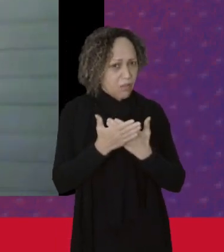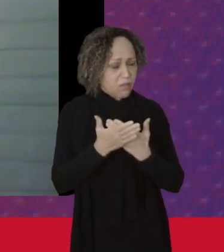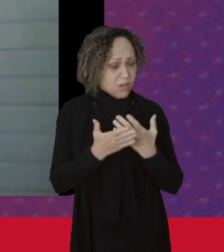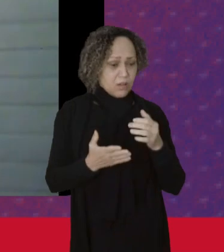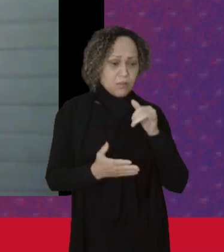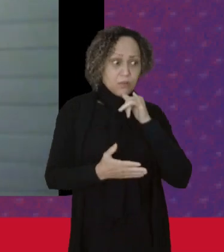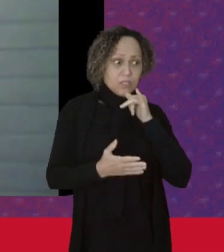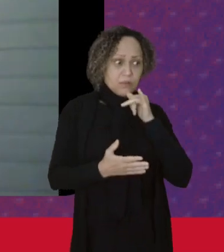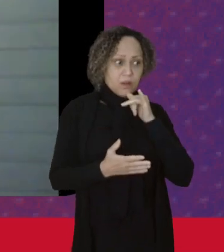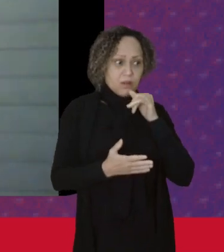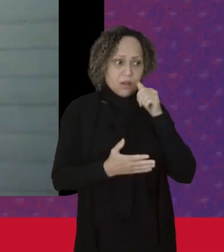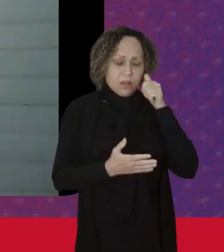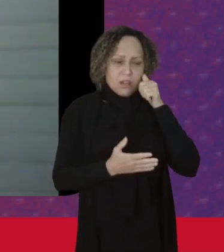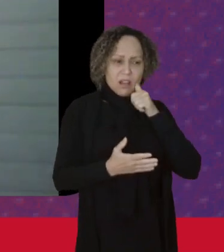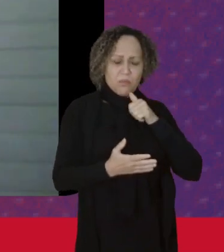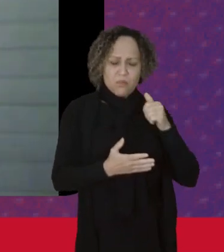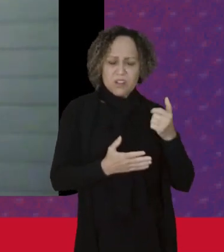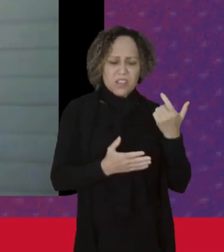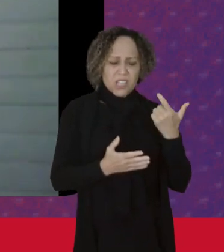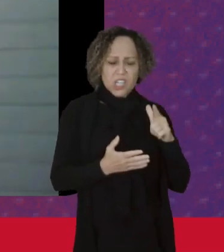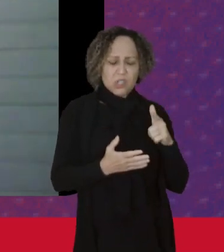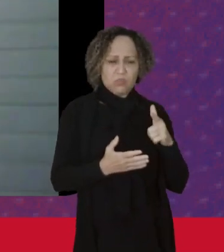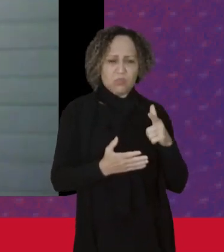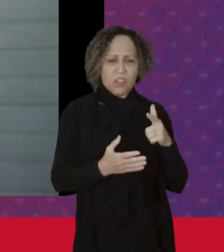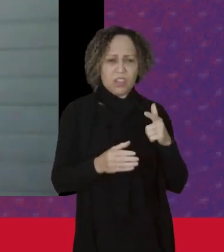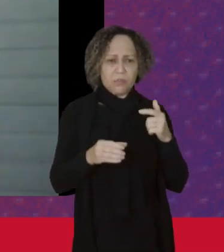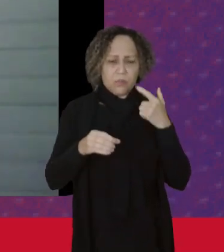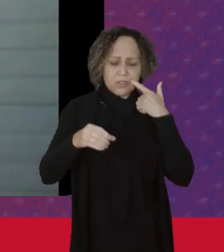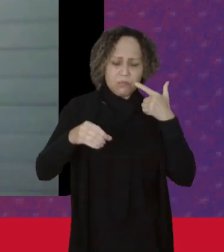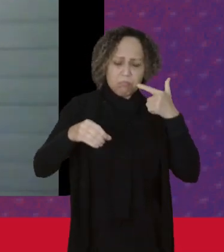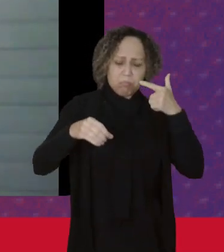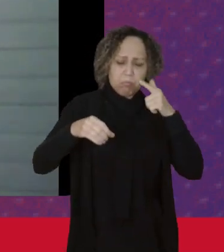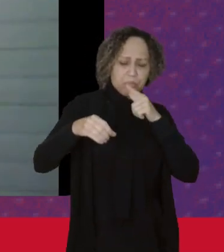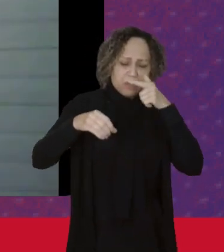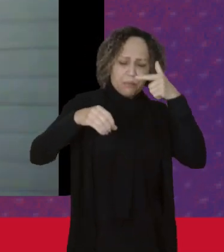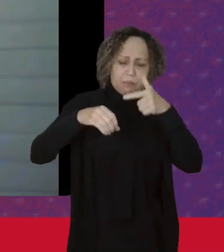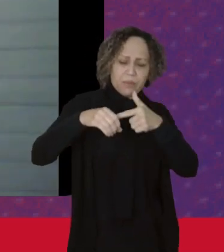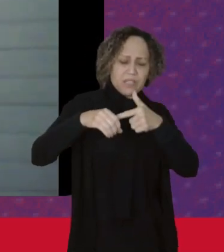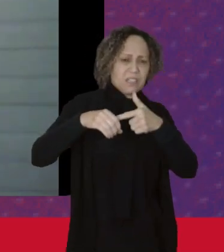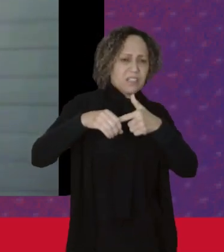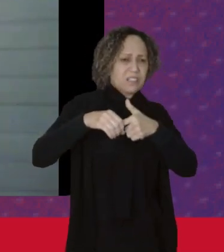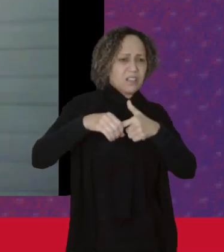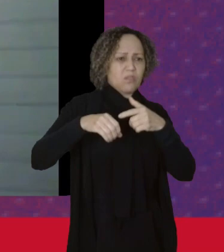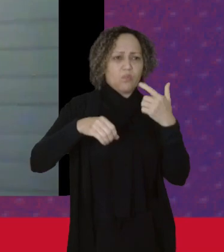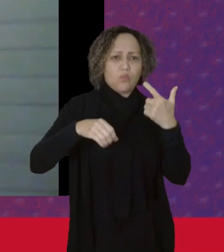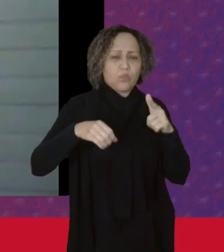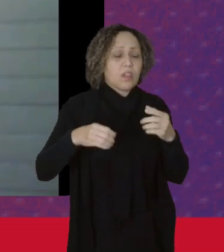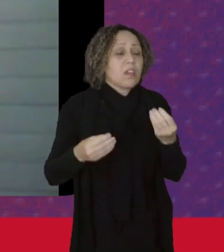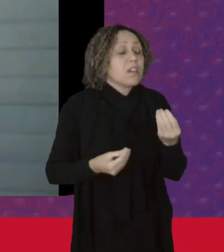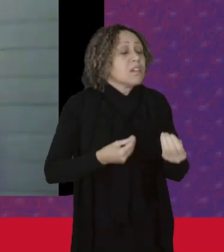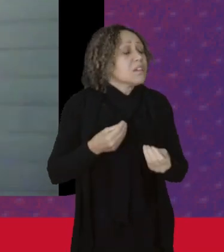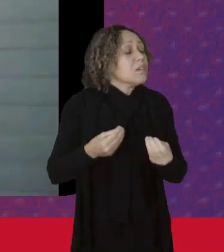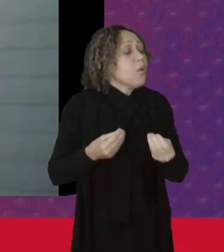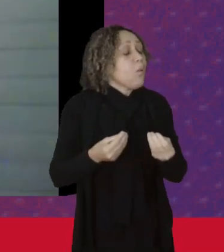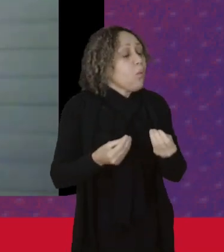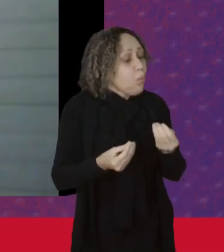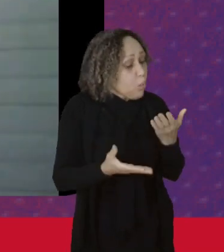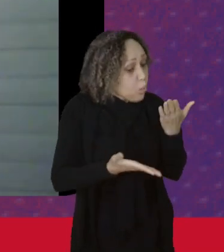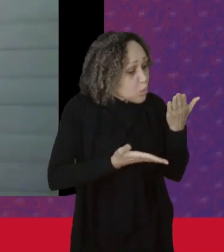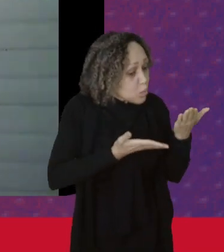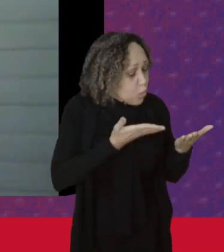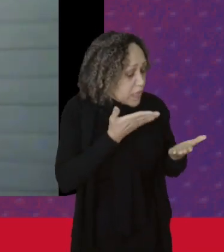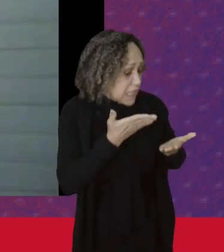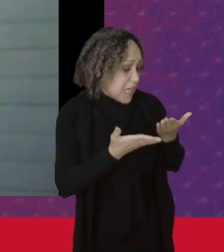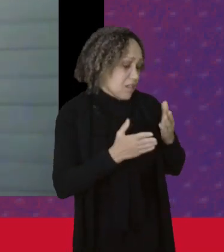penetração, no exame preventivo, os cuidados devem ser diferentes. Vou até entrar um